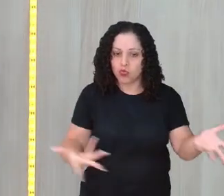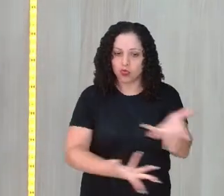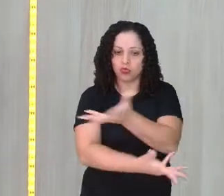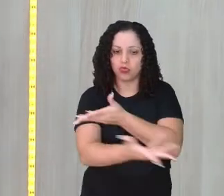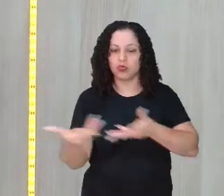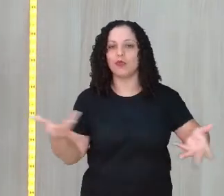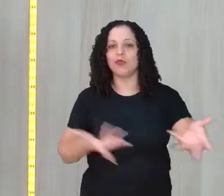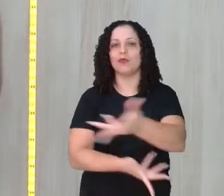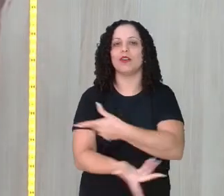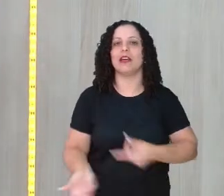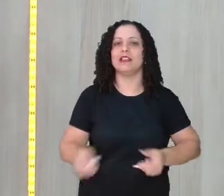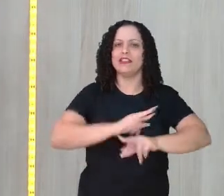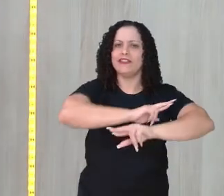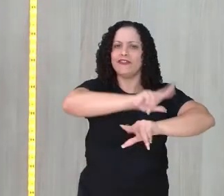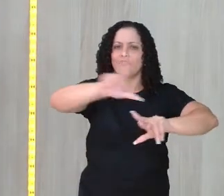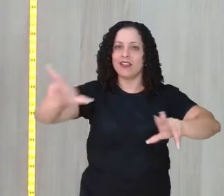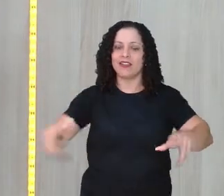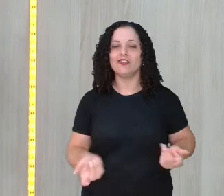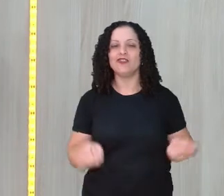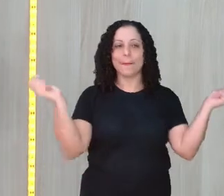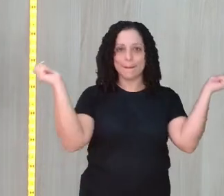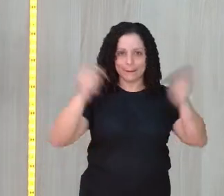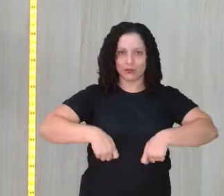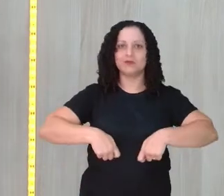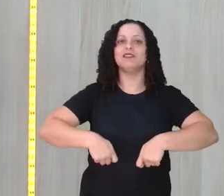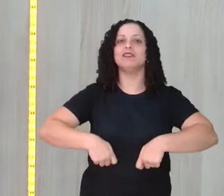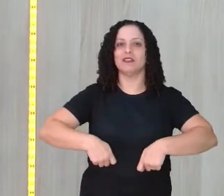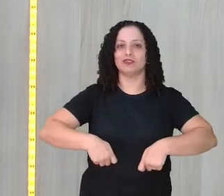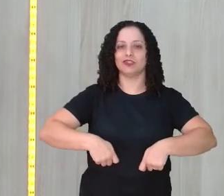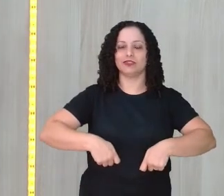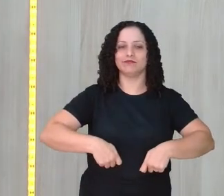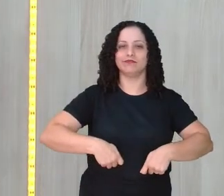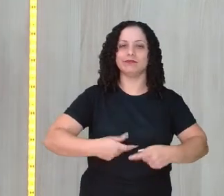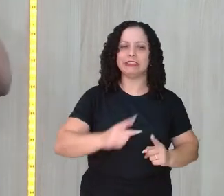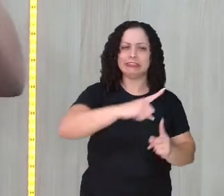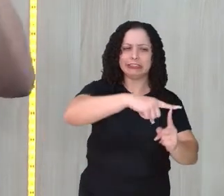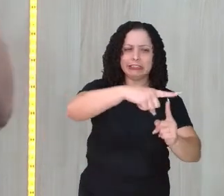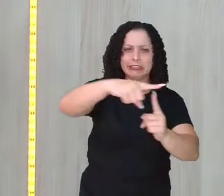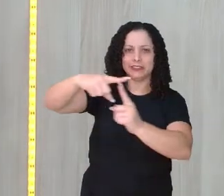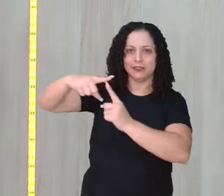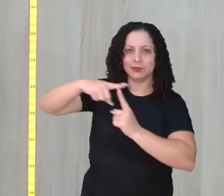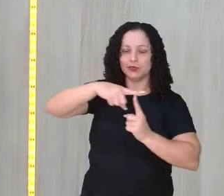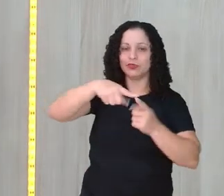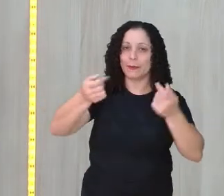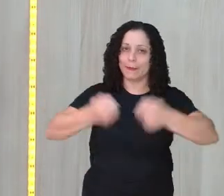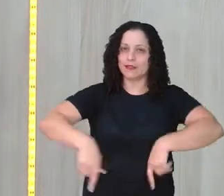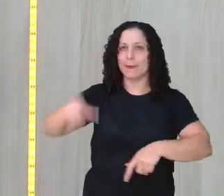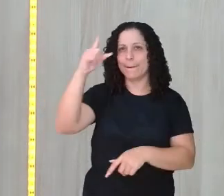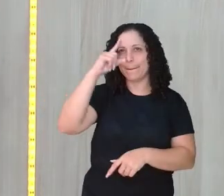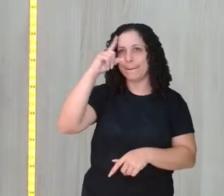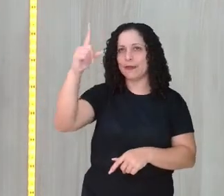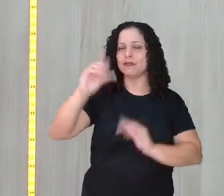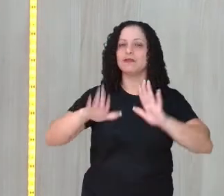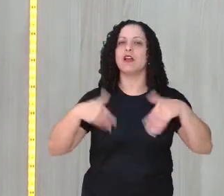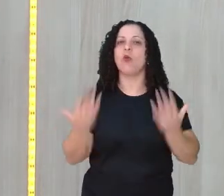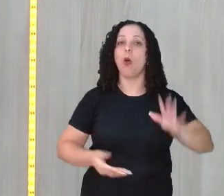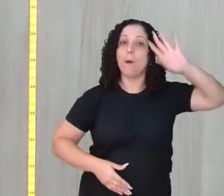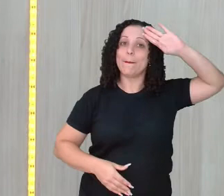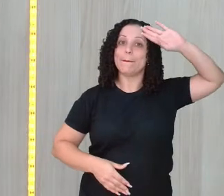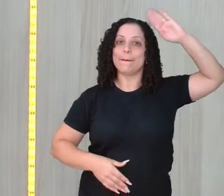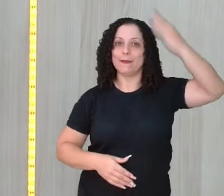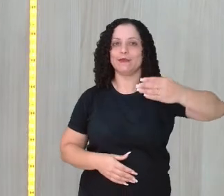uma possibilidade imensa dessas funções. Isso. Né? E que a gente precisa pensar assim, qual a função